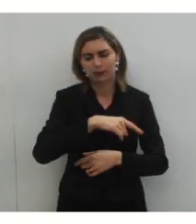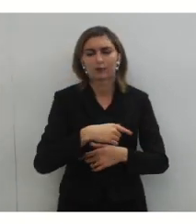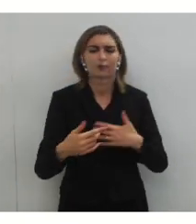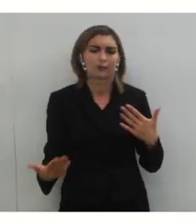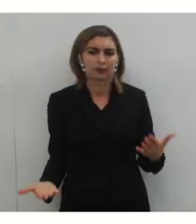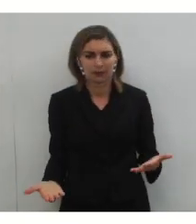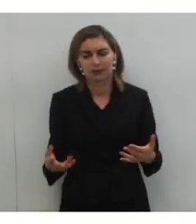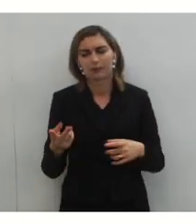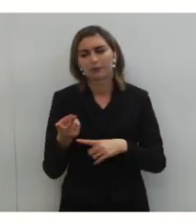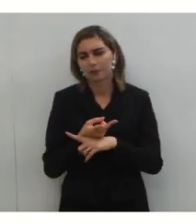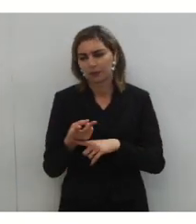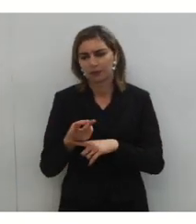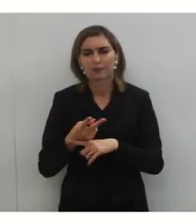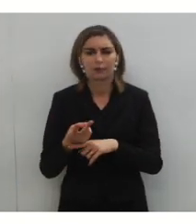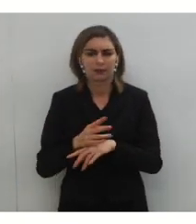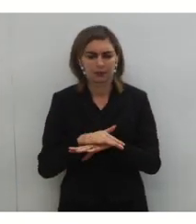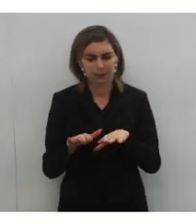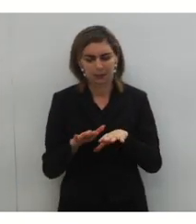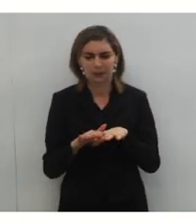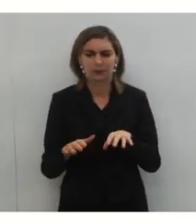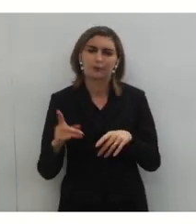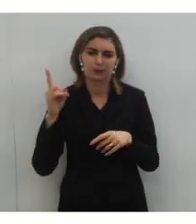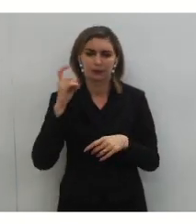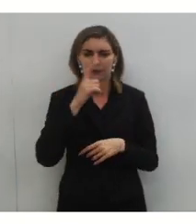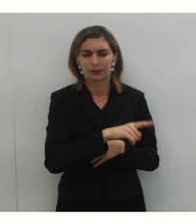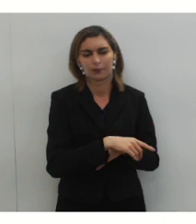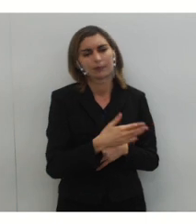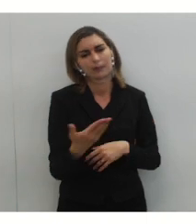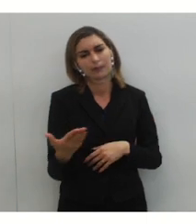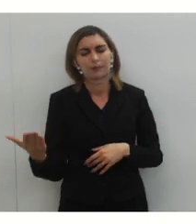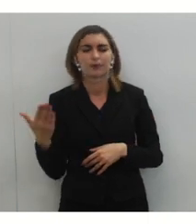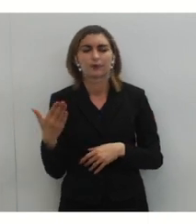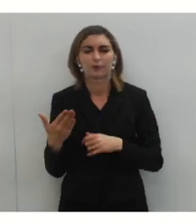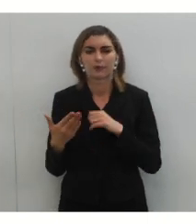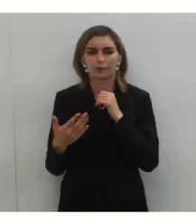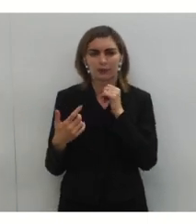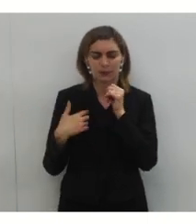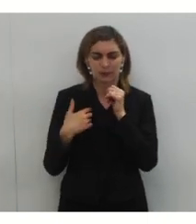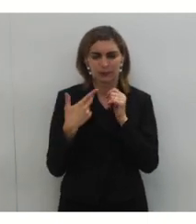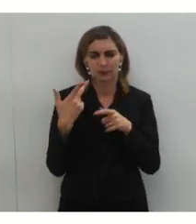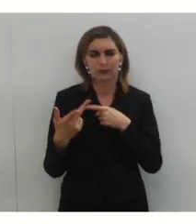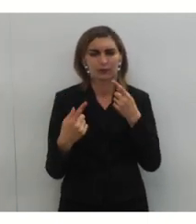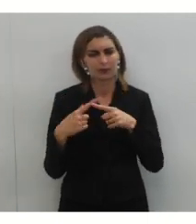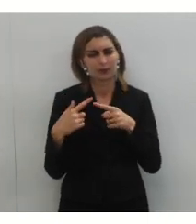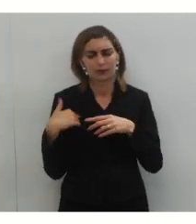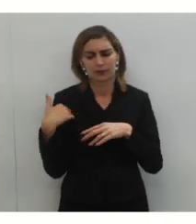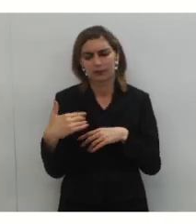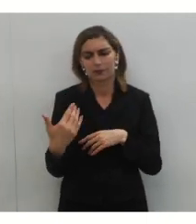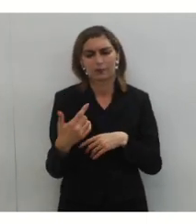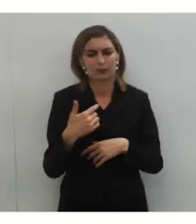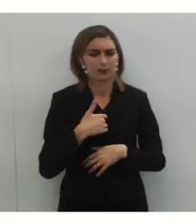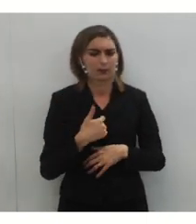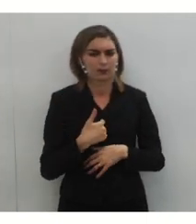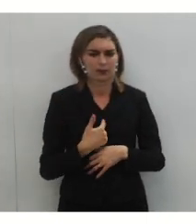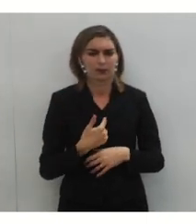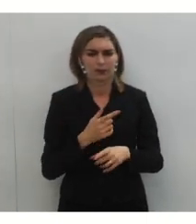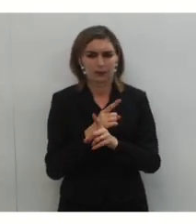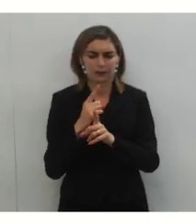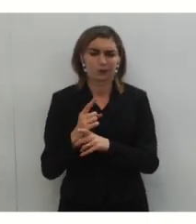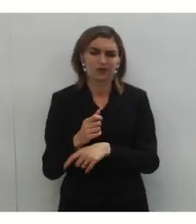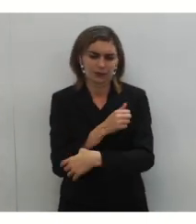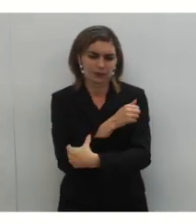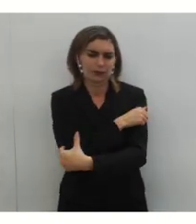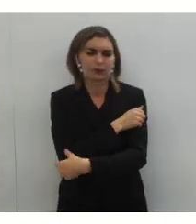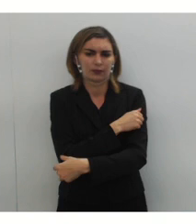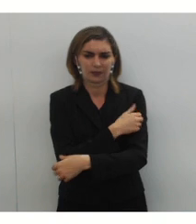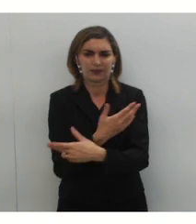né? E procurar sanar essas dificuldades. Então, eu digo isso porque frequentemente eu me deparei com alunos